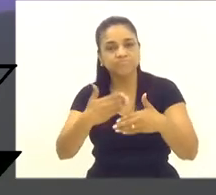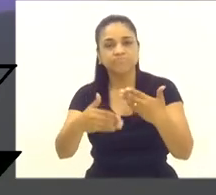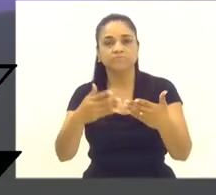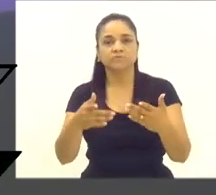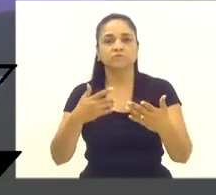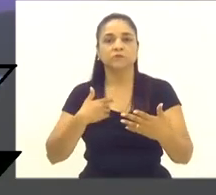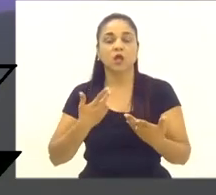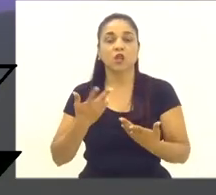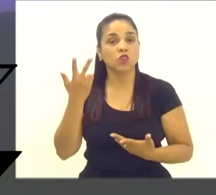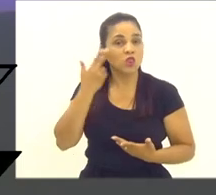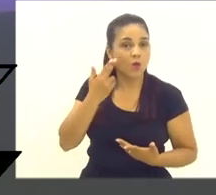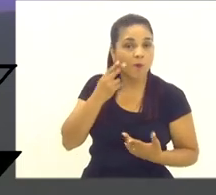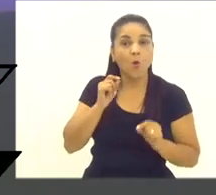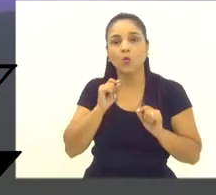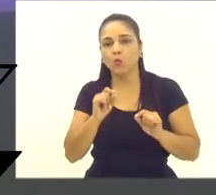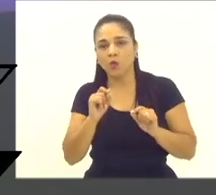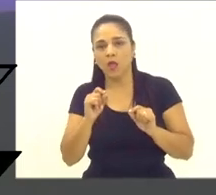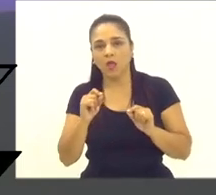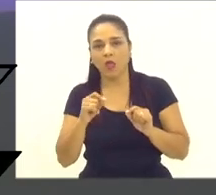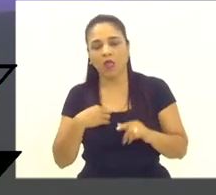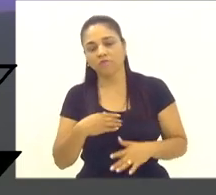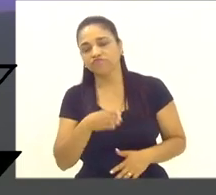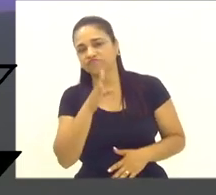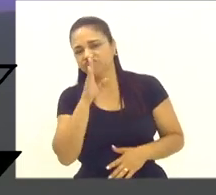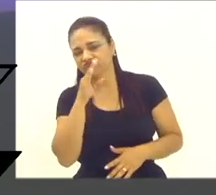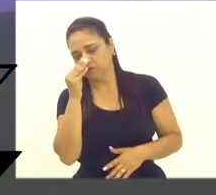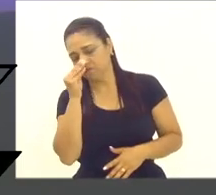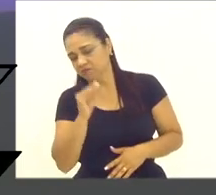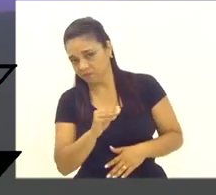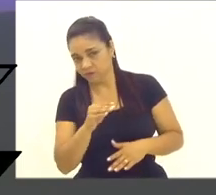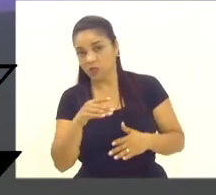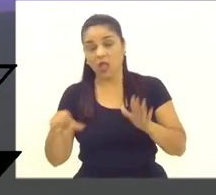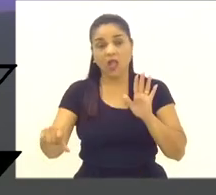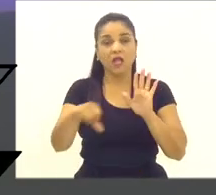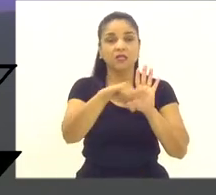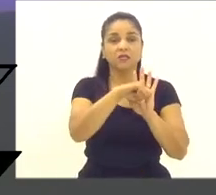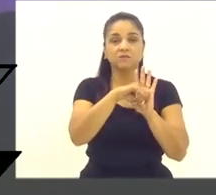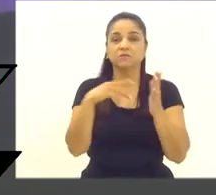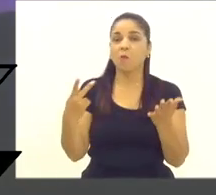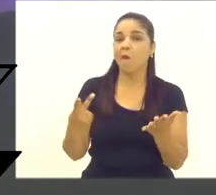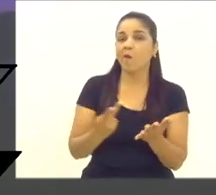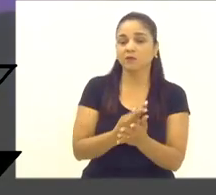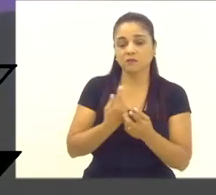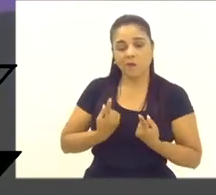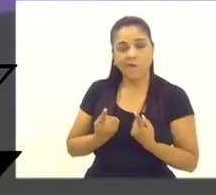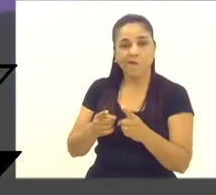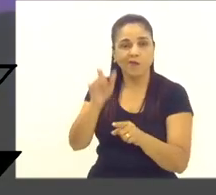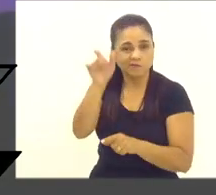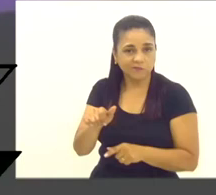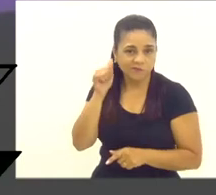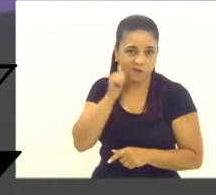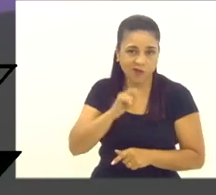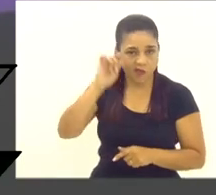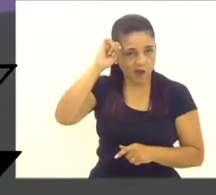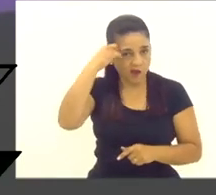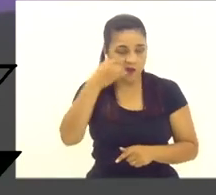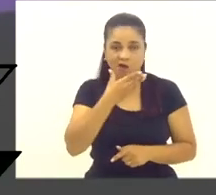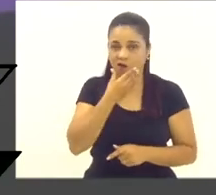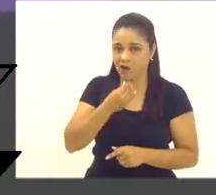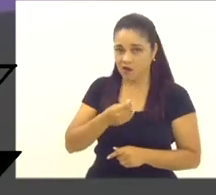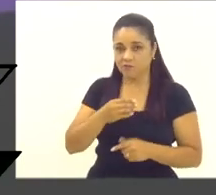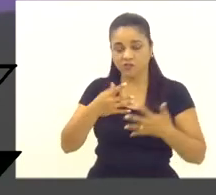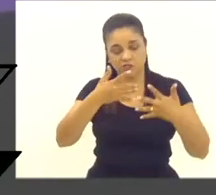banalização desses crimes que são cometidos muitas vezes na maioria das vezes contra mulheres negros negros LGBT